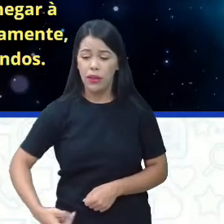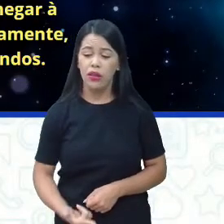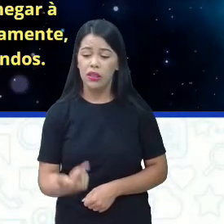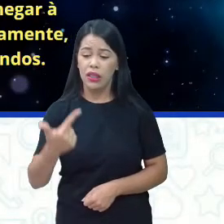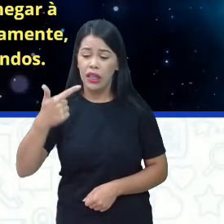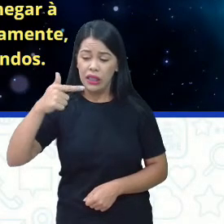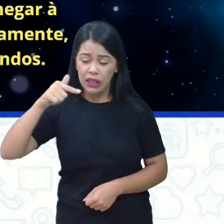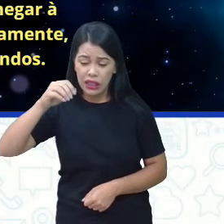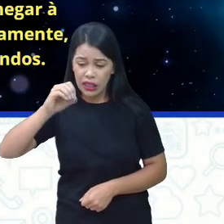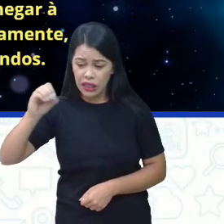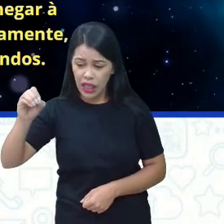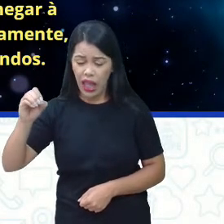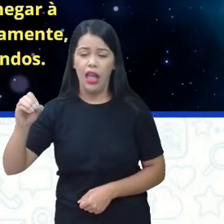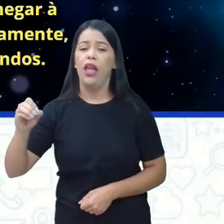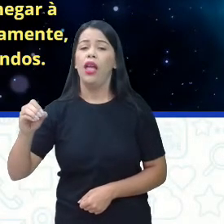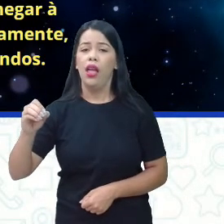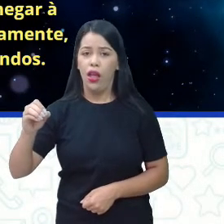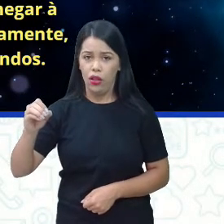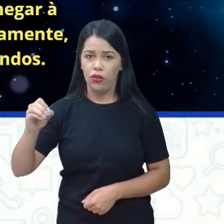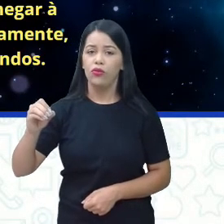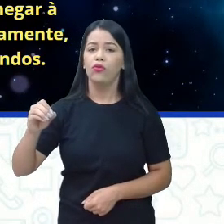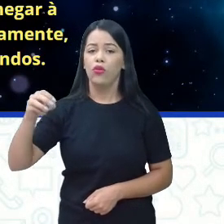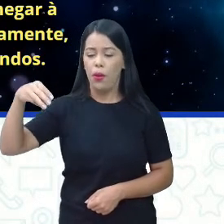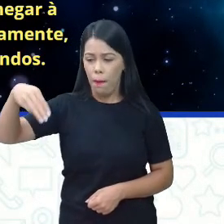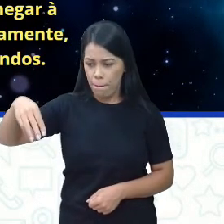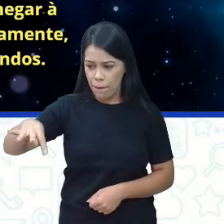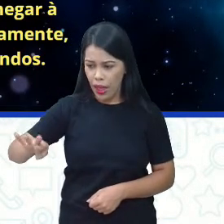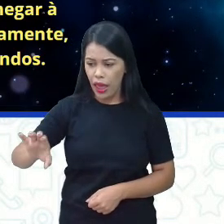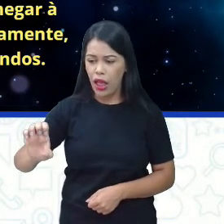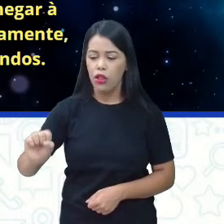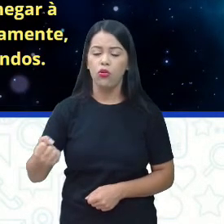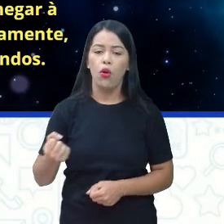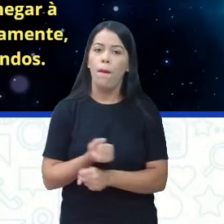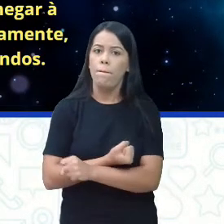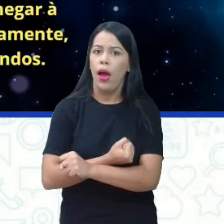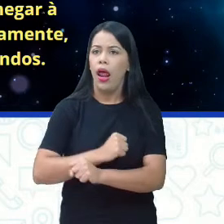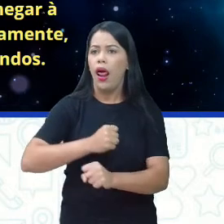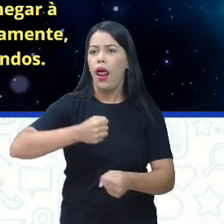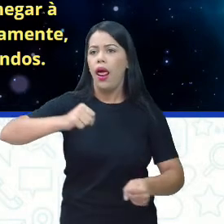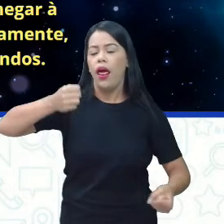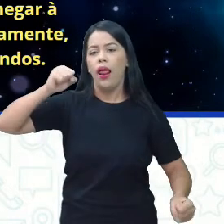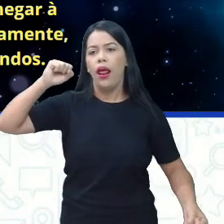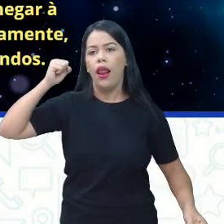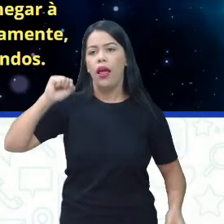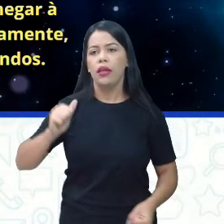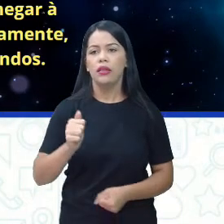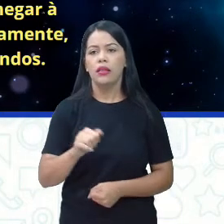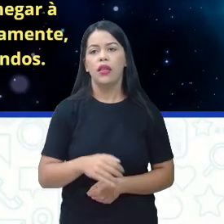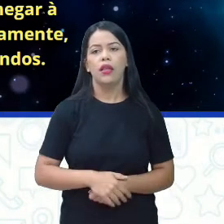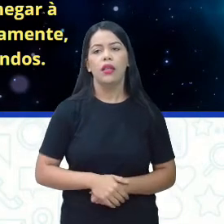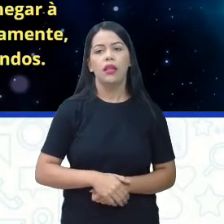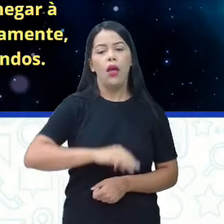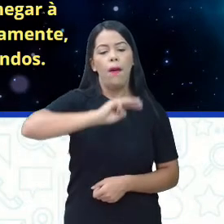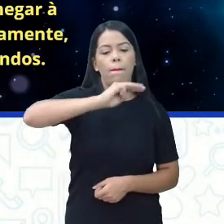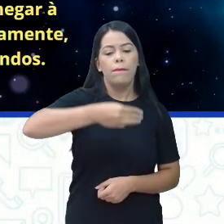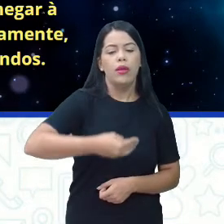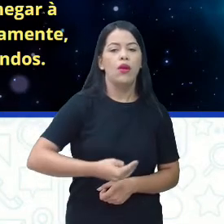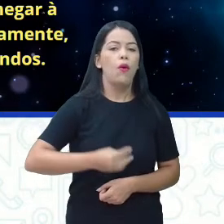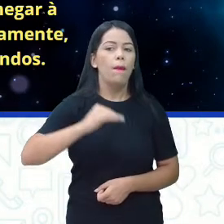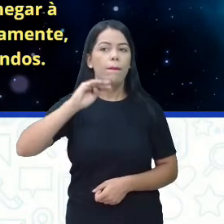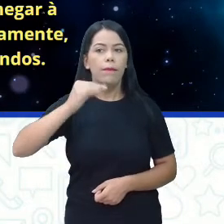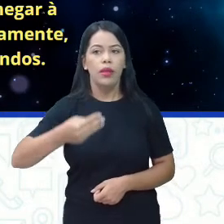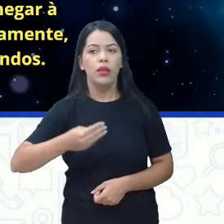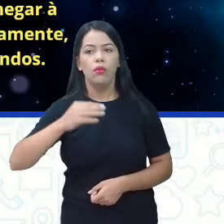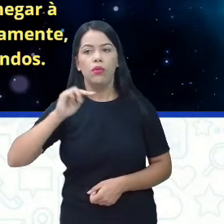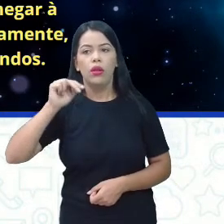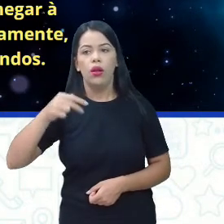870.700 metros. Minha gente, é muito comprido, né? Se a gente fosse escrever isso em quilômetros, ó, 1.000, milhão, 149